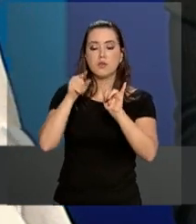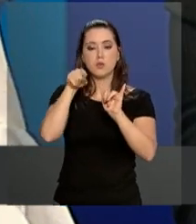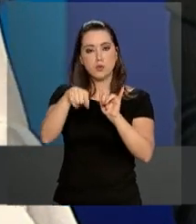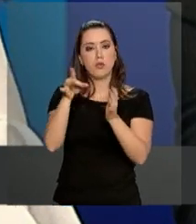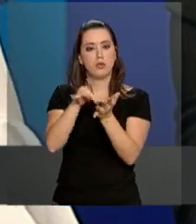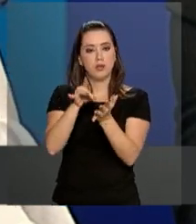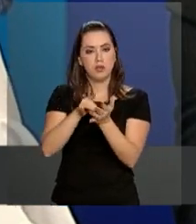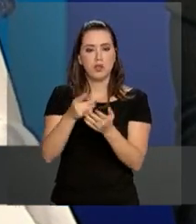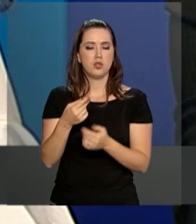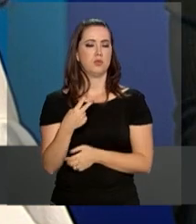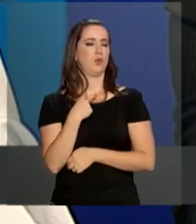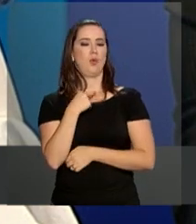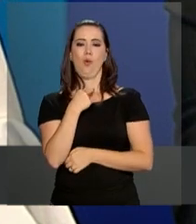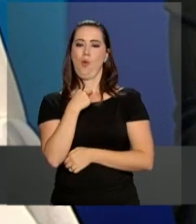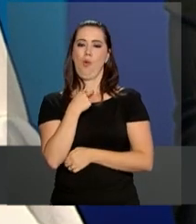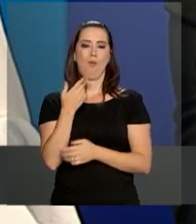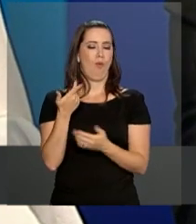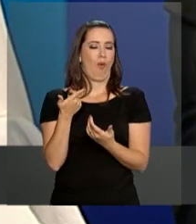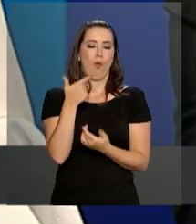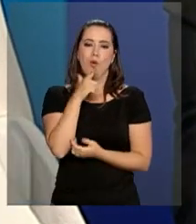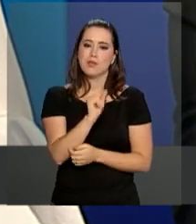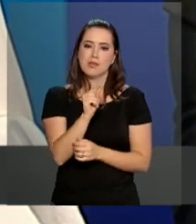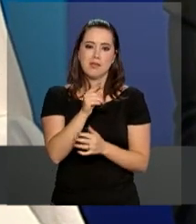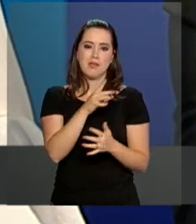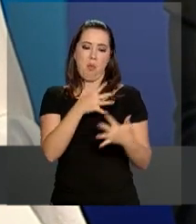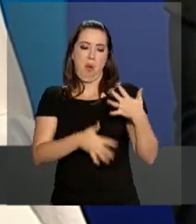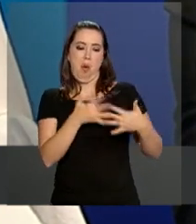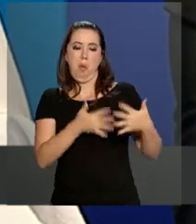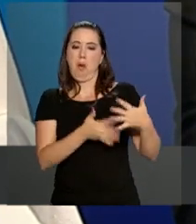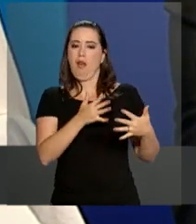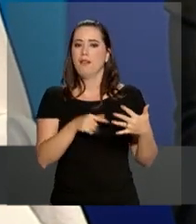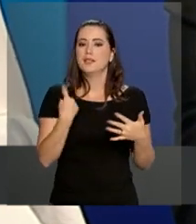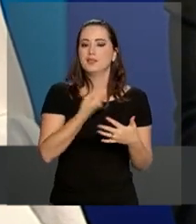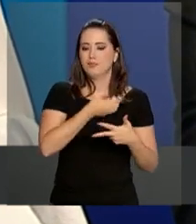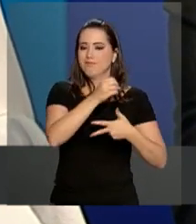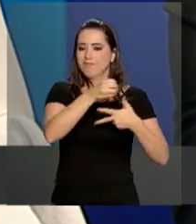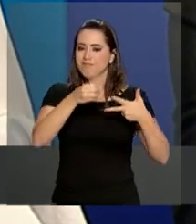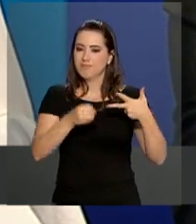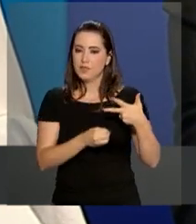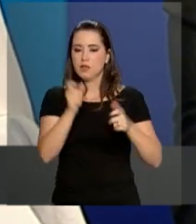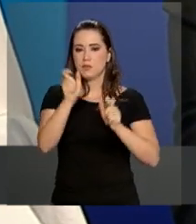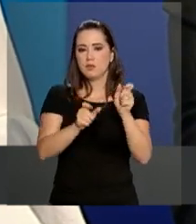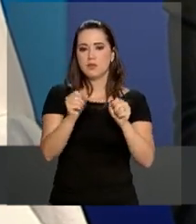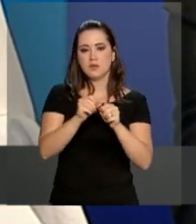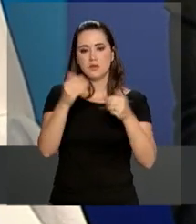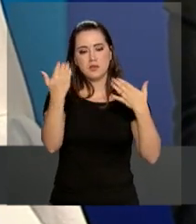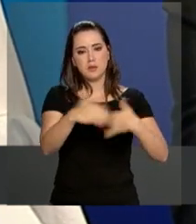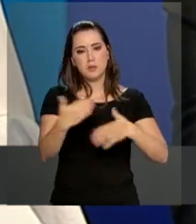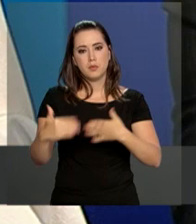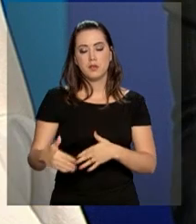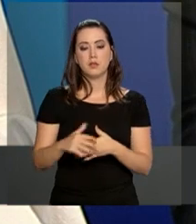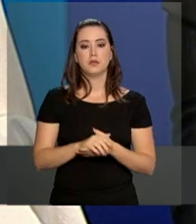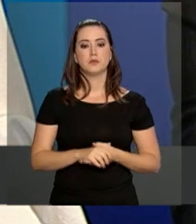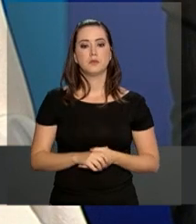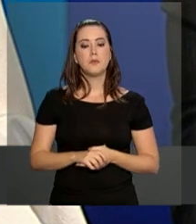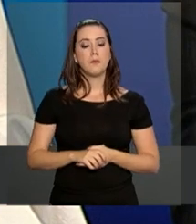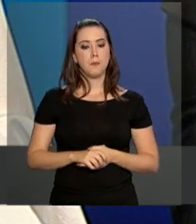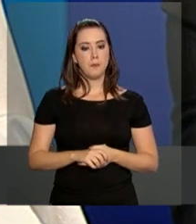a tentativa as tentativas de tumultuar a tranquilidade dos candidatos nesse dia